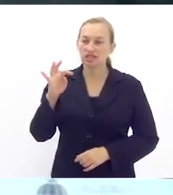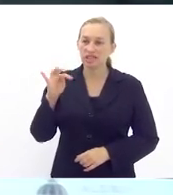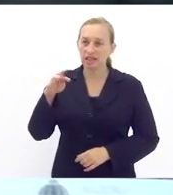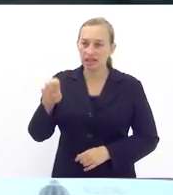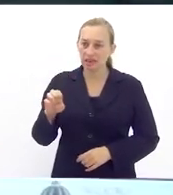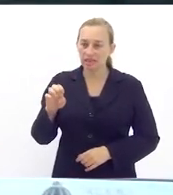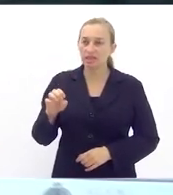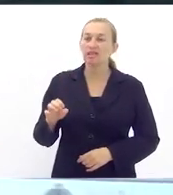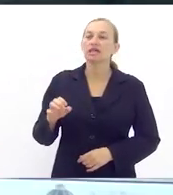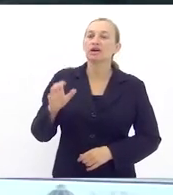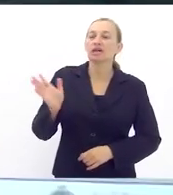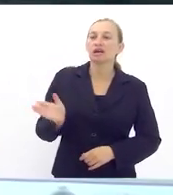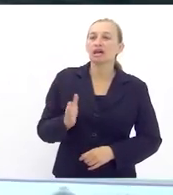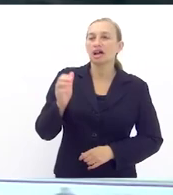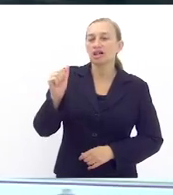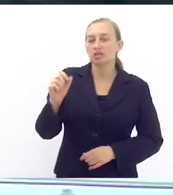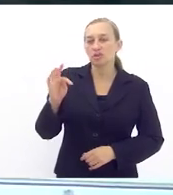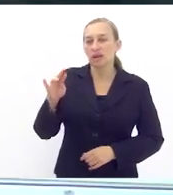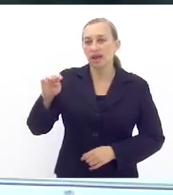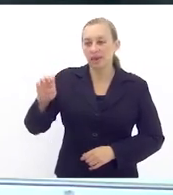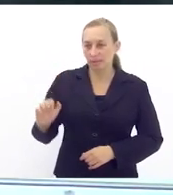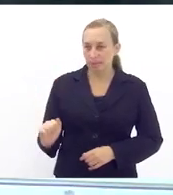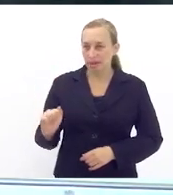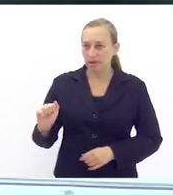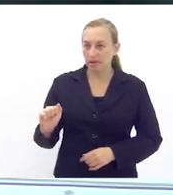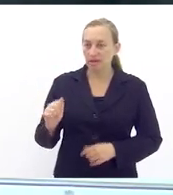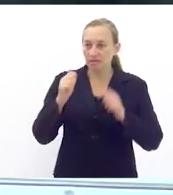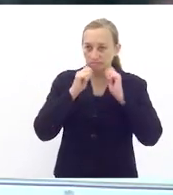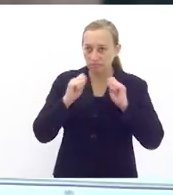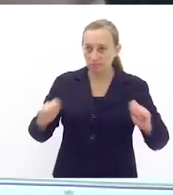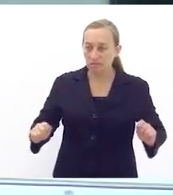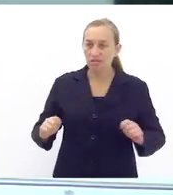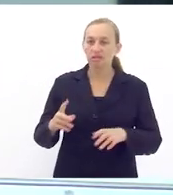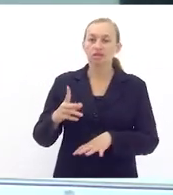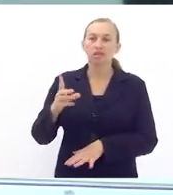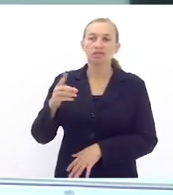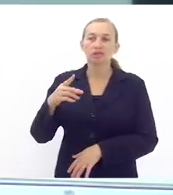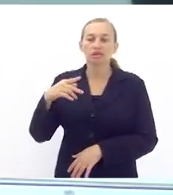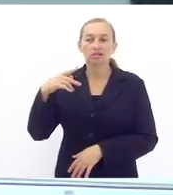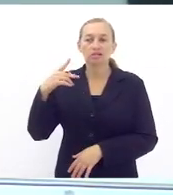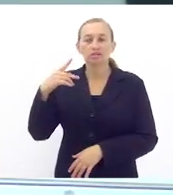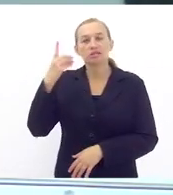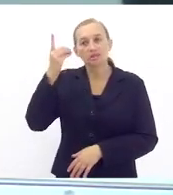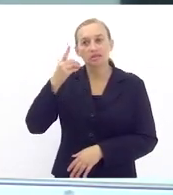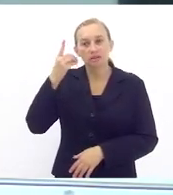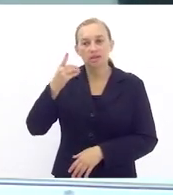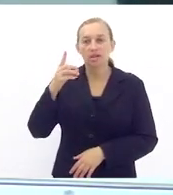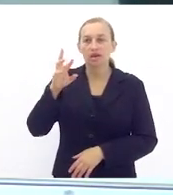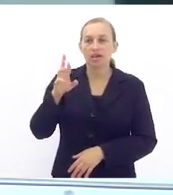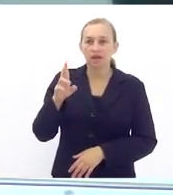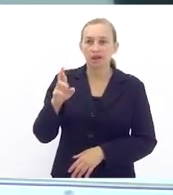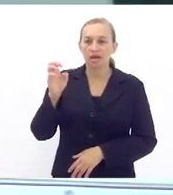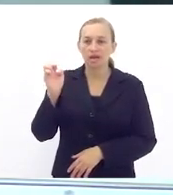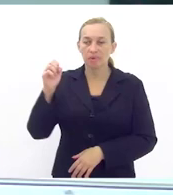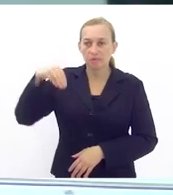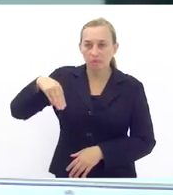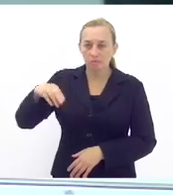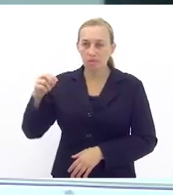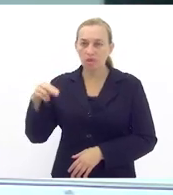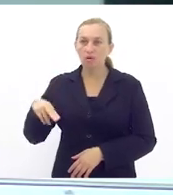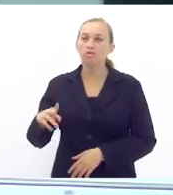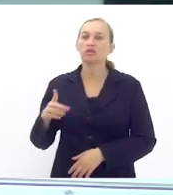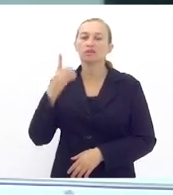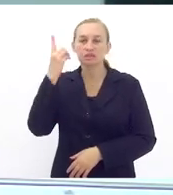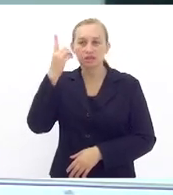matato assessora do deputado federal reymon o Lucas assessor da deputada Dani Monteiro